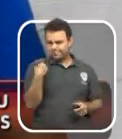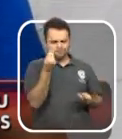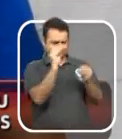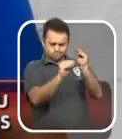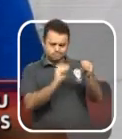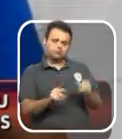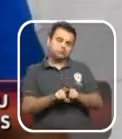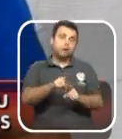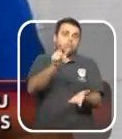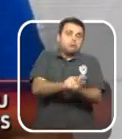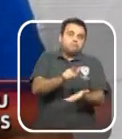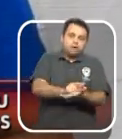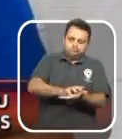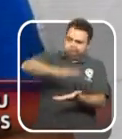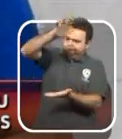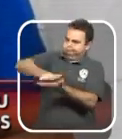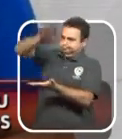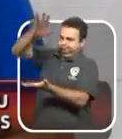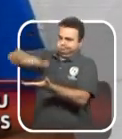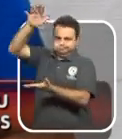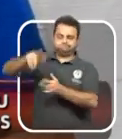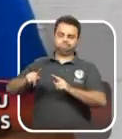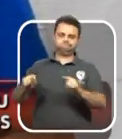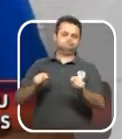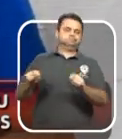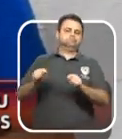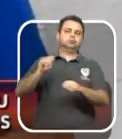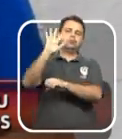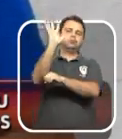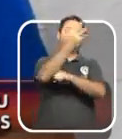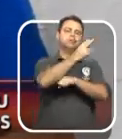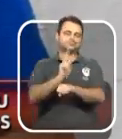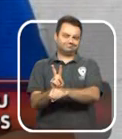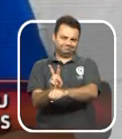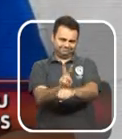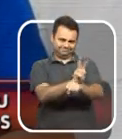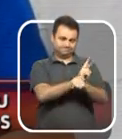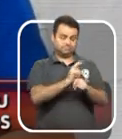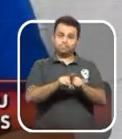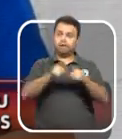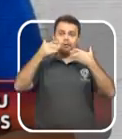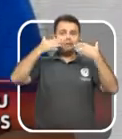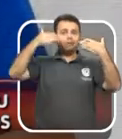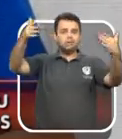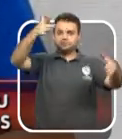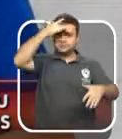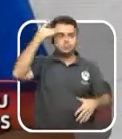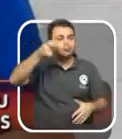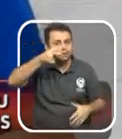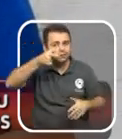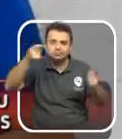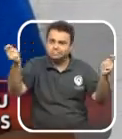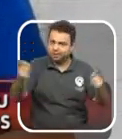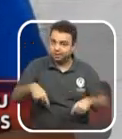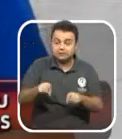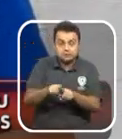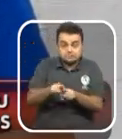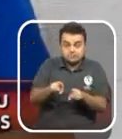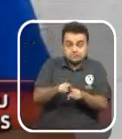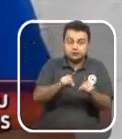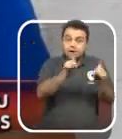é a Câmara sem papel. Hoje o vereador, ele protocola o projeto de forma digital, ele dá os pareceres de forma